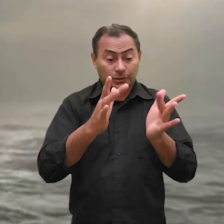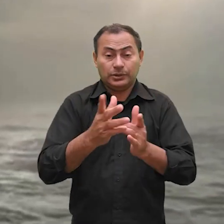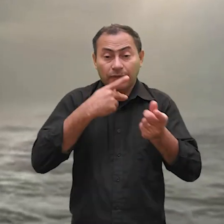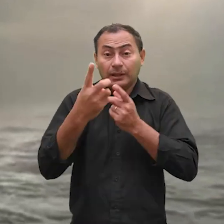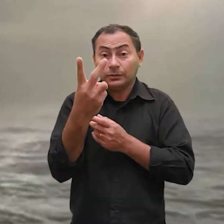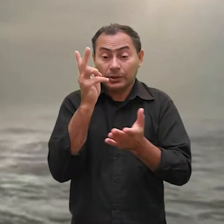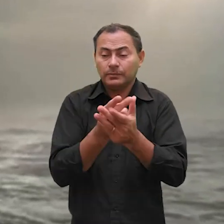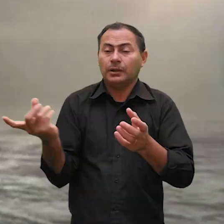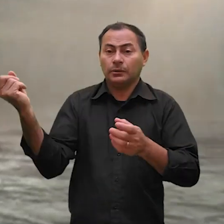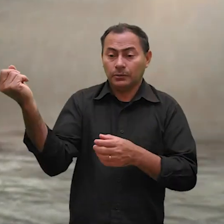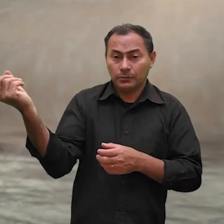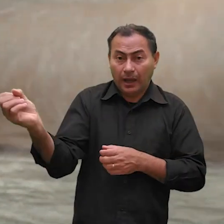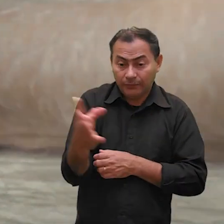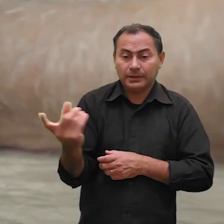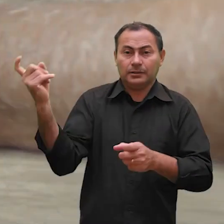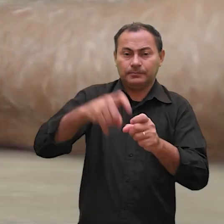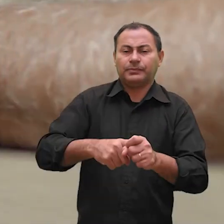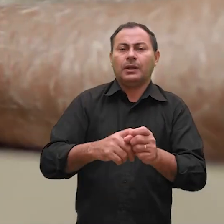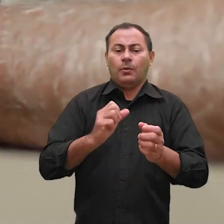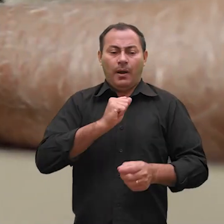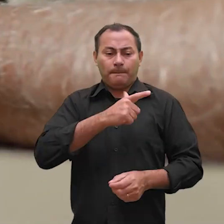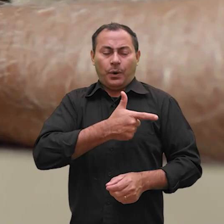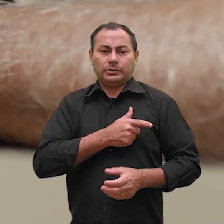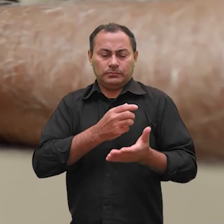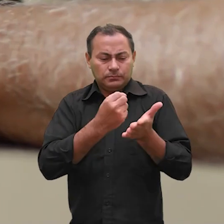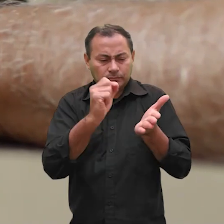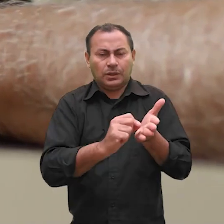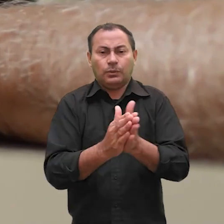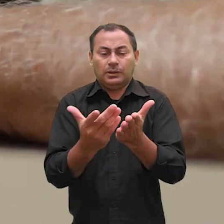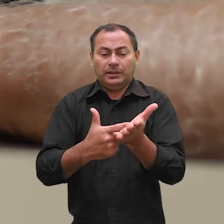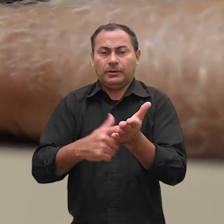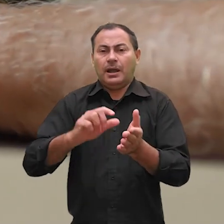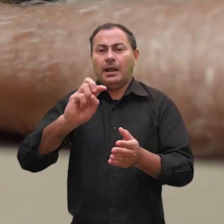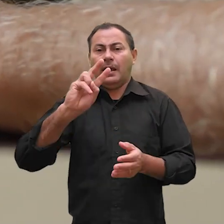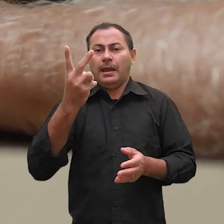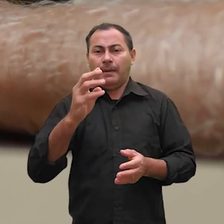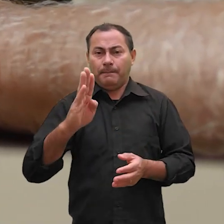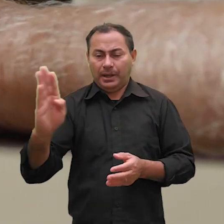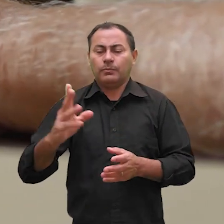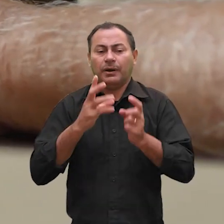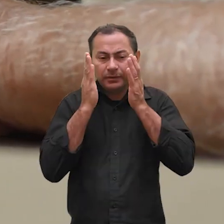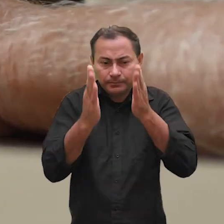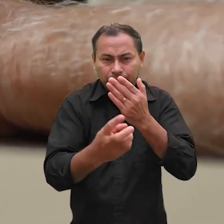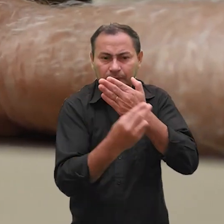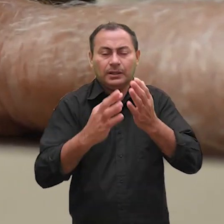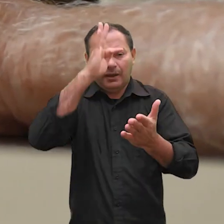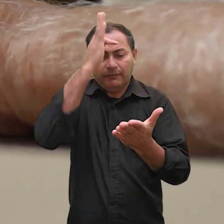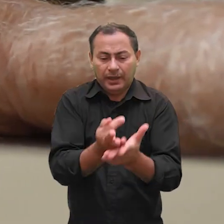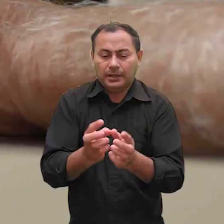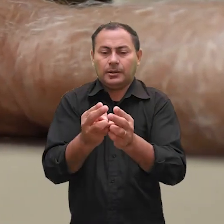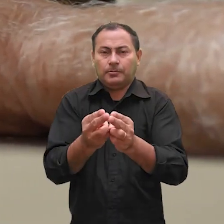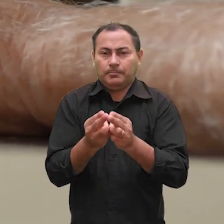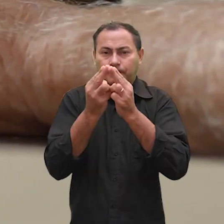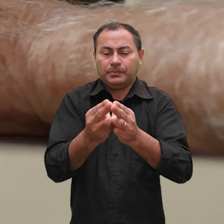com a sua segunda vinda. O apóstolo que escreveu o livro de Hebreus diz que isso é uma figura da fé. O autor de Hebreus se concentra na fé